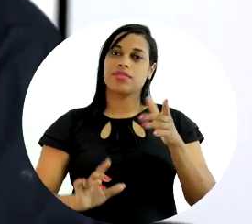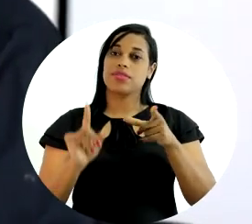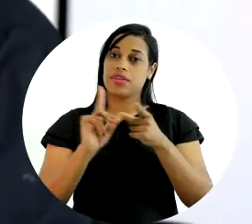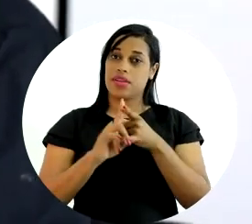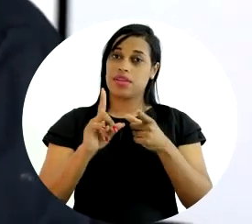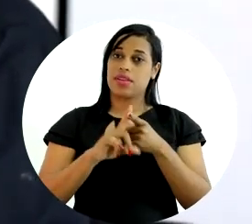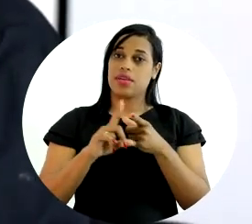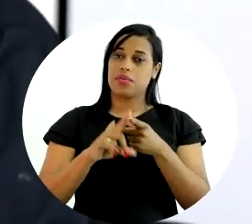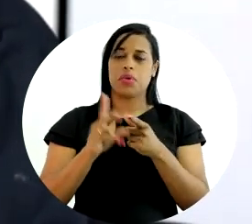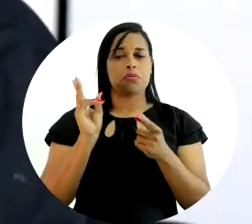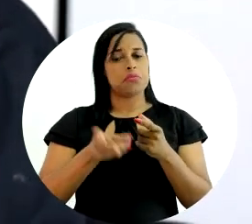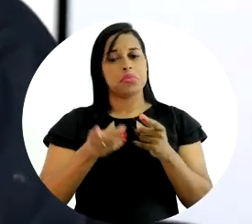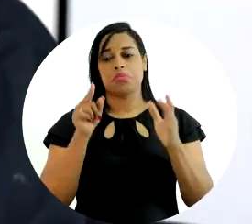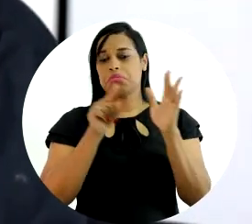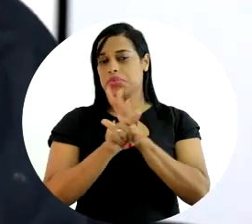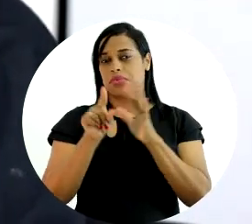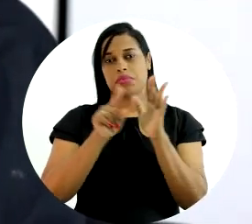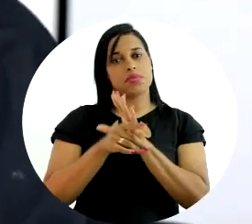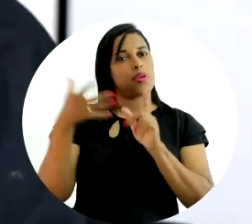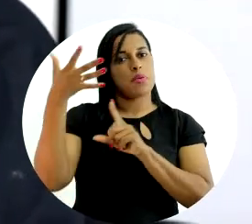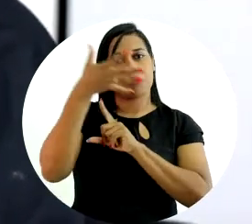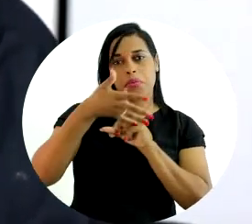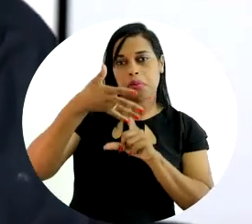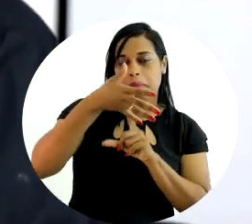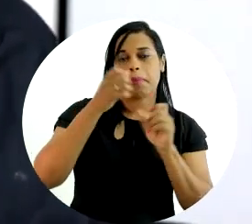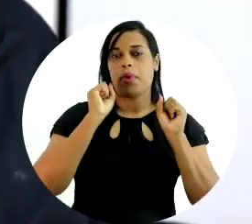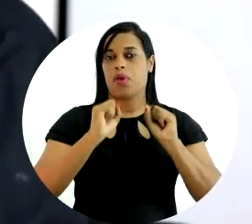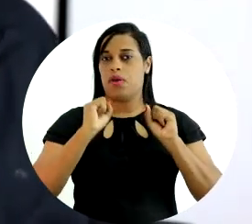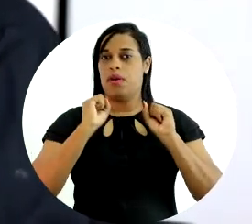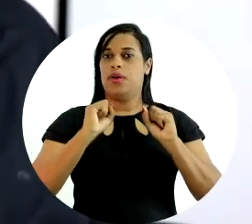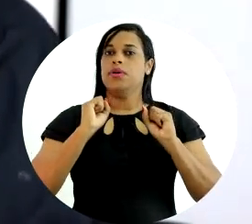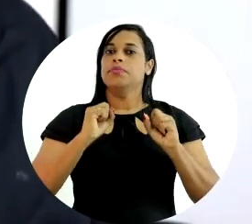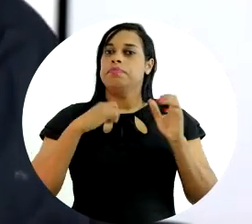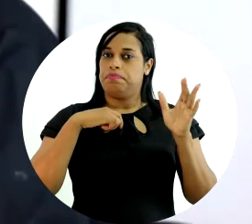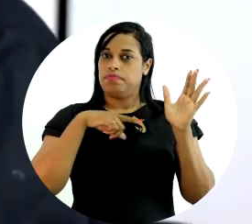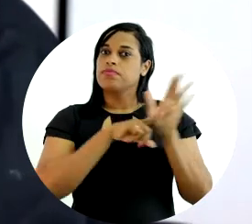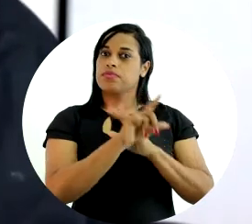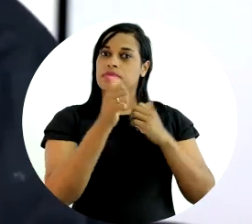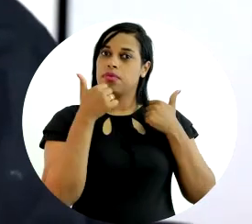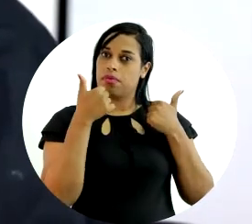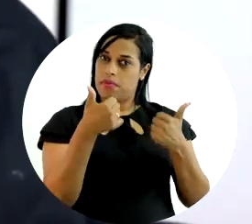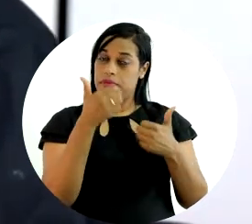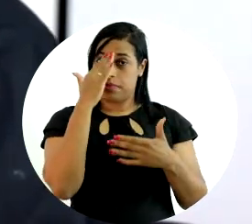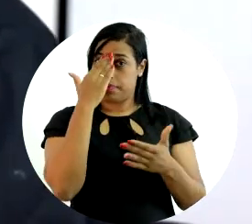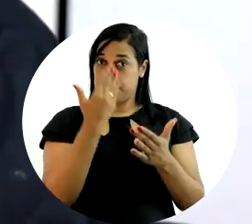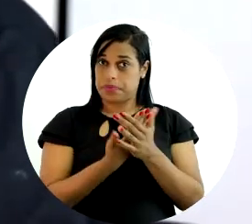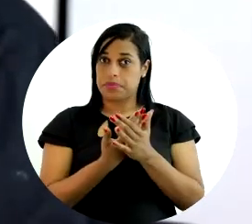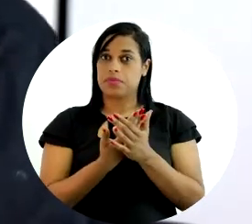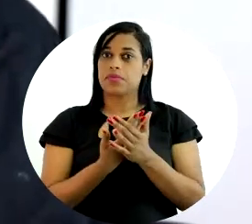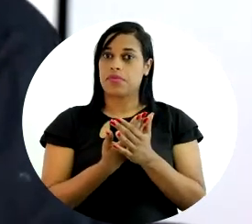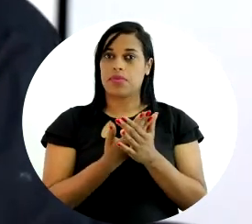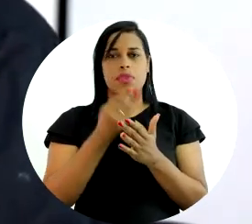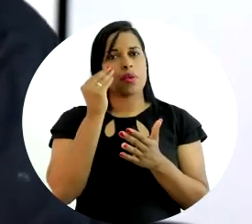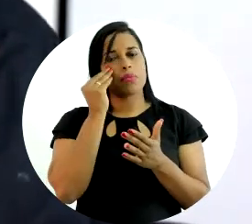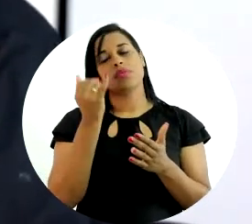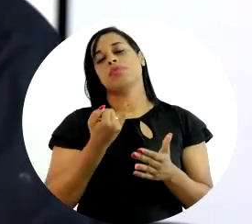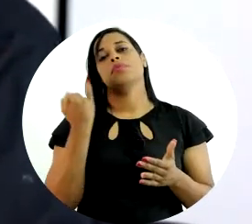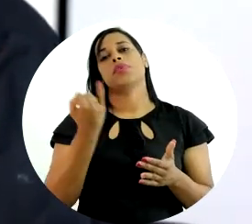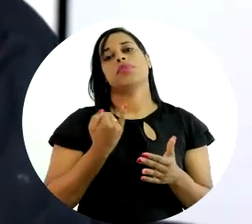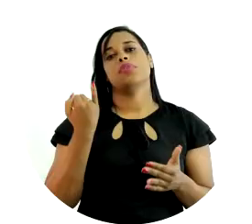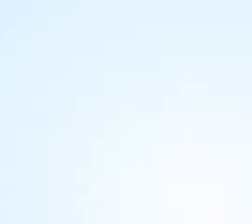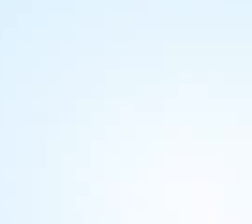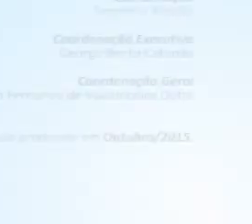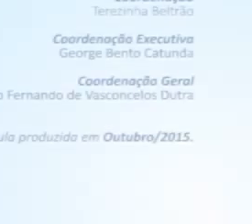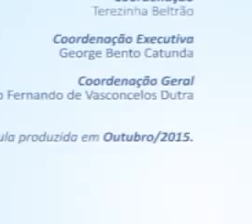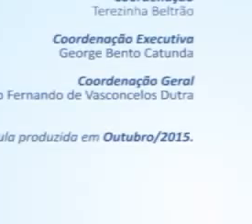estarão também é disponível já no chá com os fogos estão lá na plataforma e eu acredito que esse é um aspecto